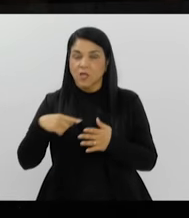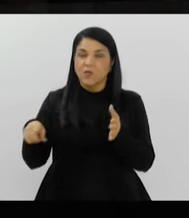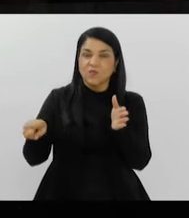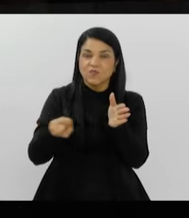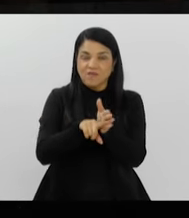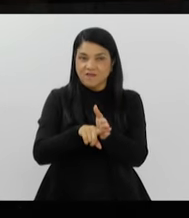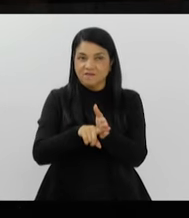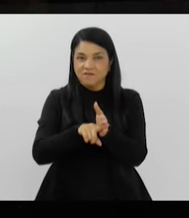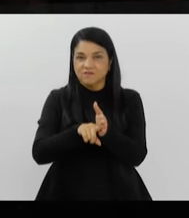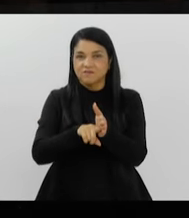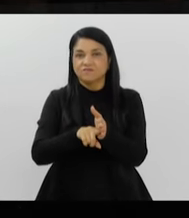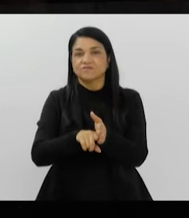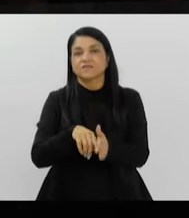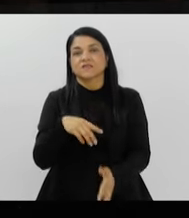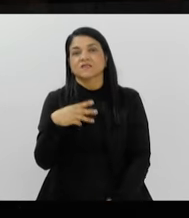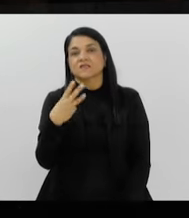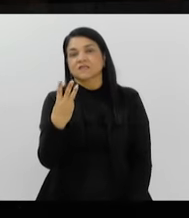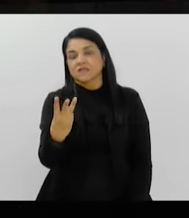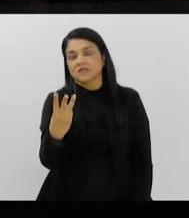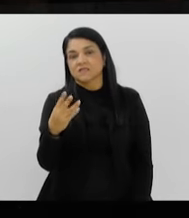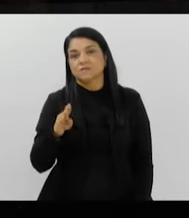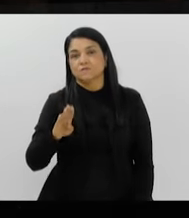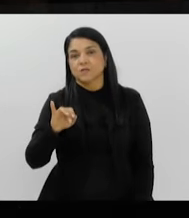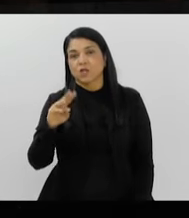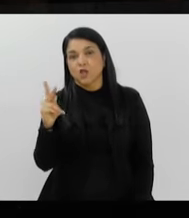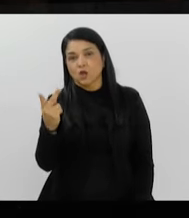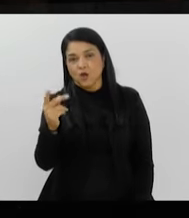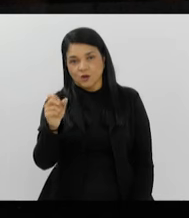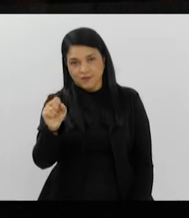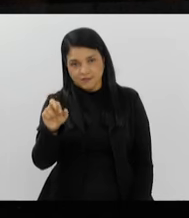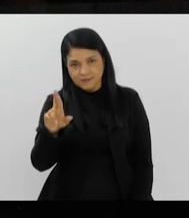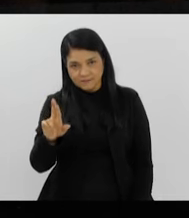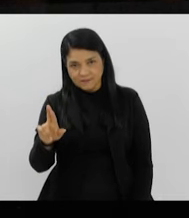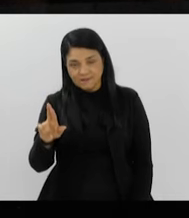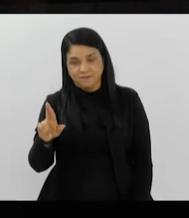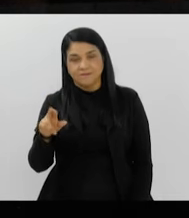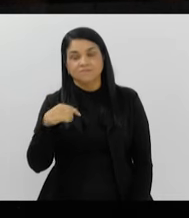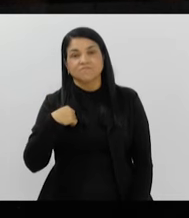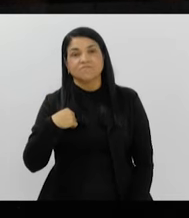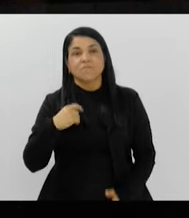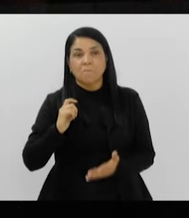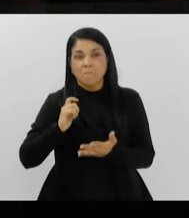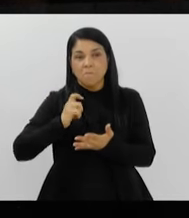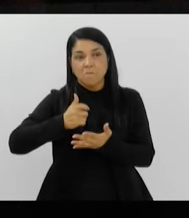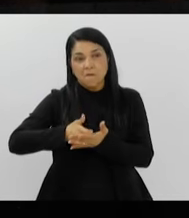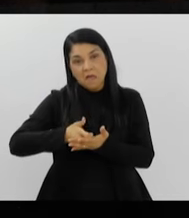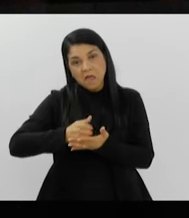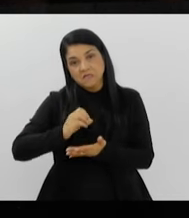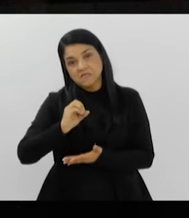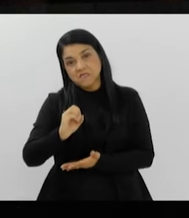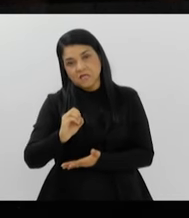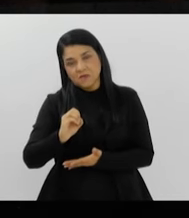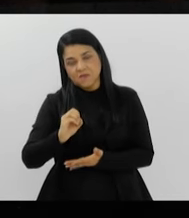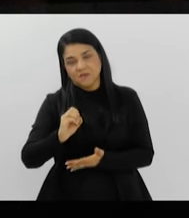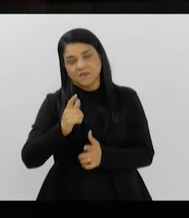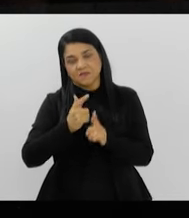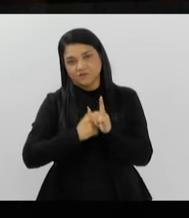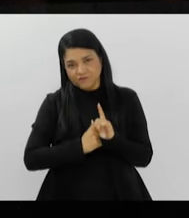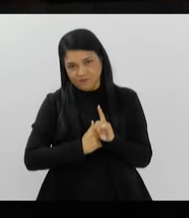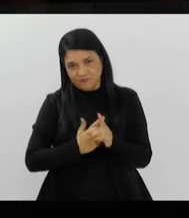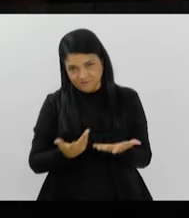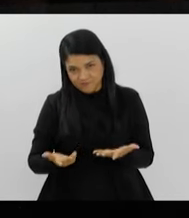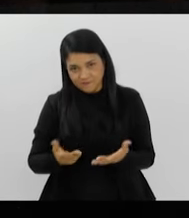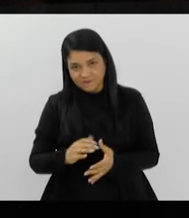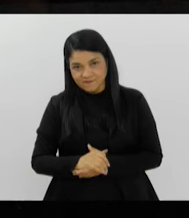de conta de 3 bilhões, mesmo que fôssemos pagar zero do serviço da dívida.